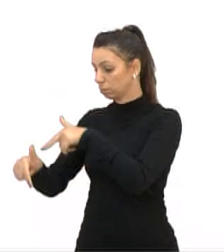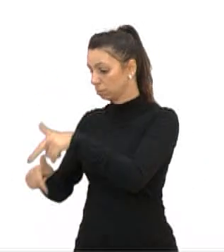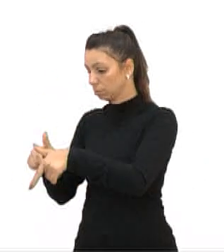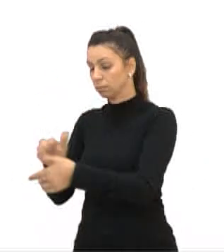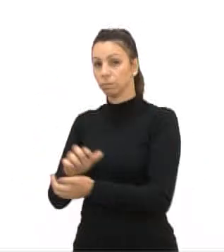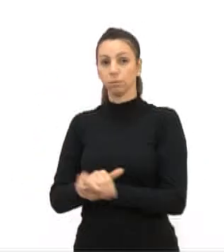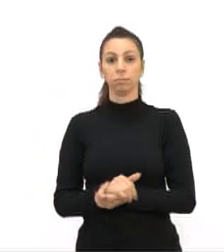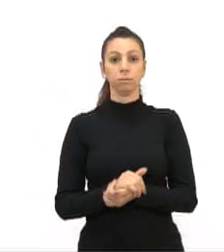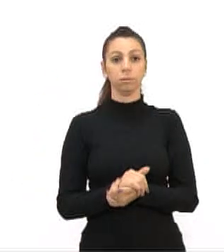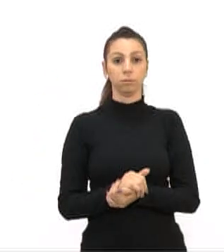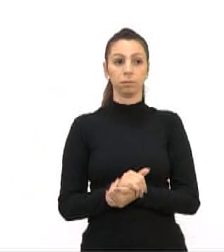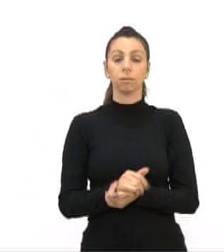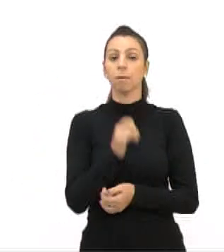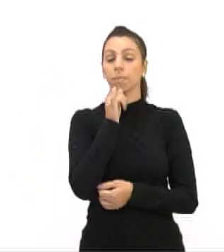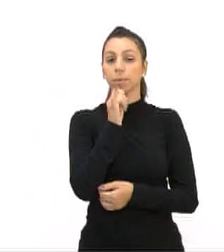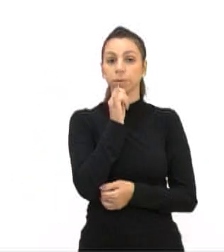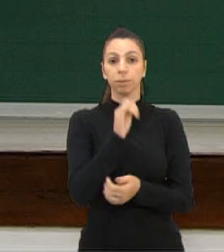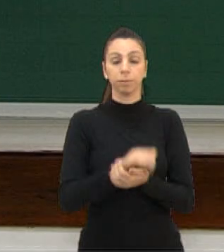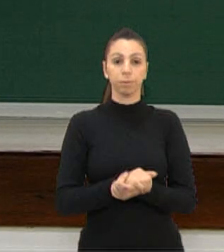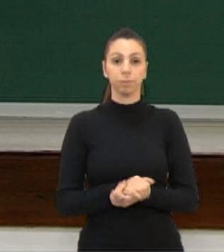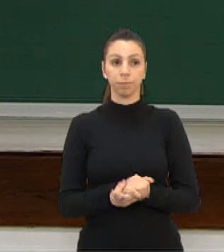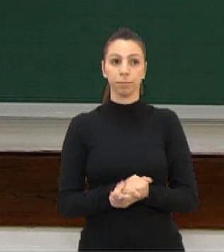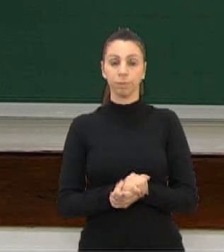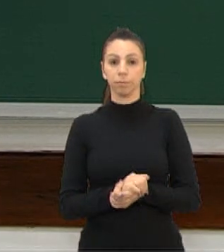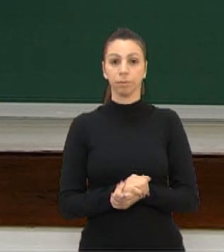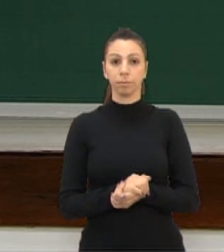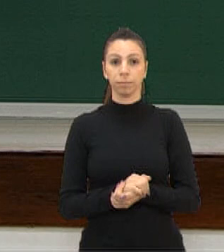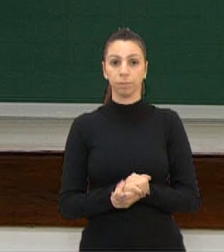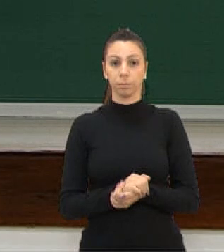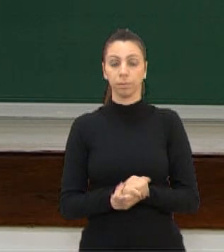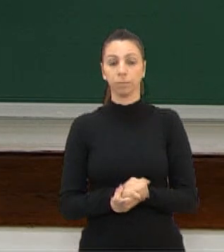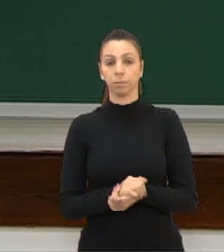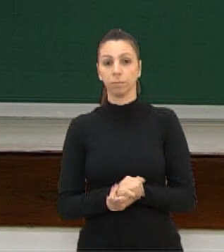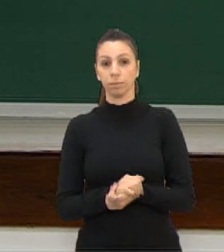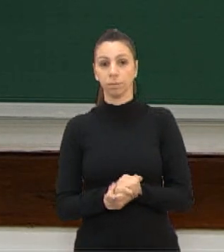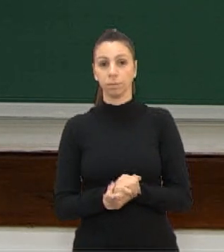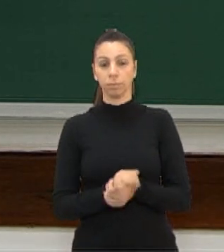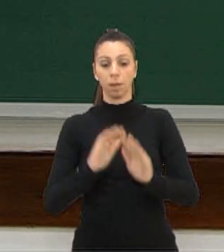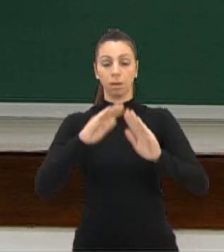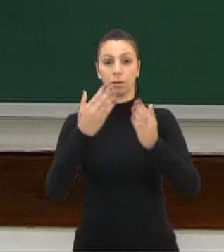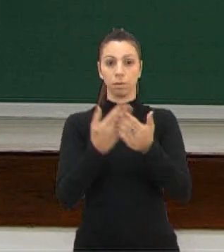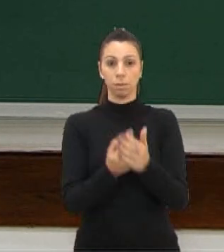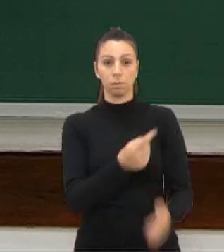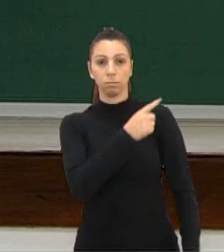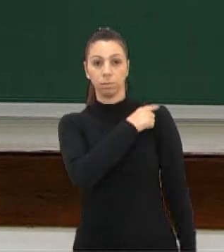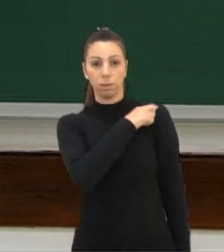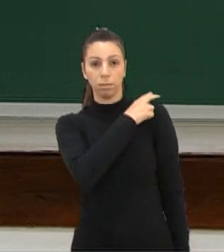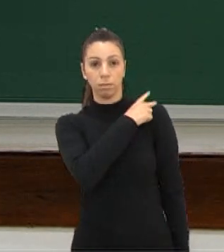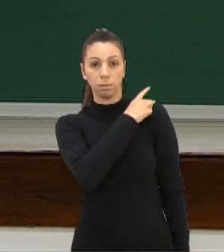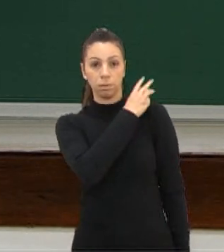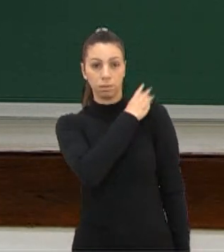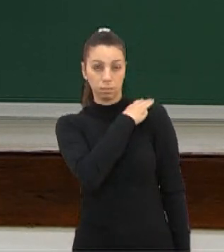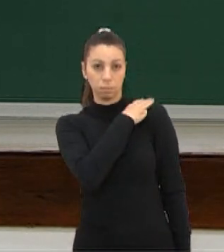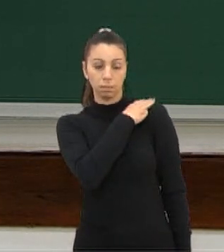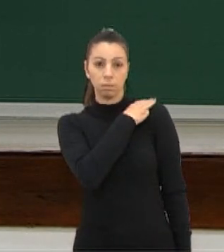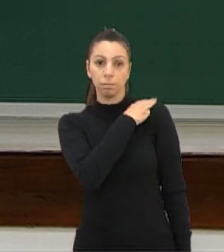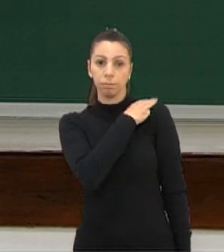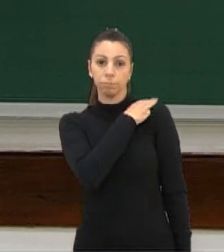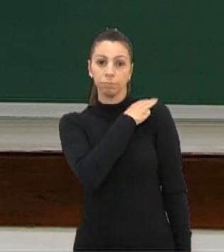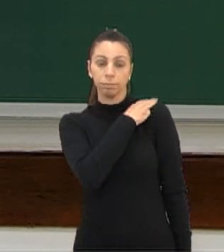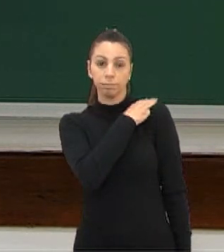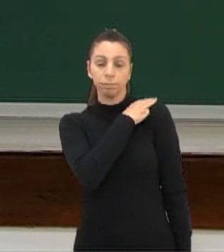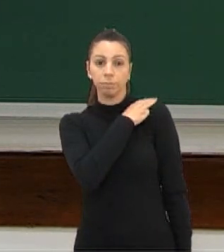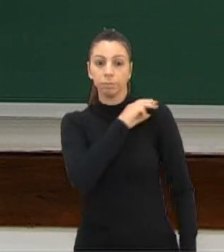por exemplo, vamos pegar o ensino médio, 1º, 2º e 3º ano do seu ensino médio regular. Você vai passar, às vezes, com a